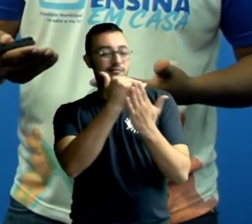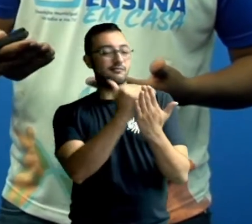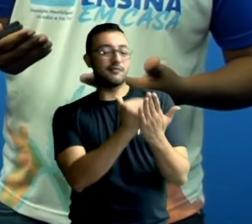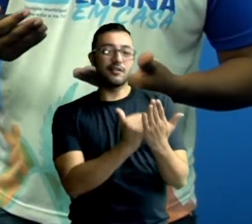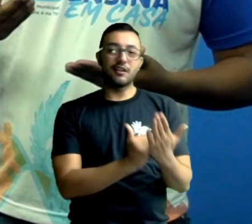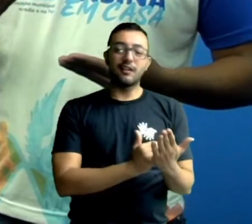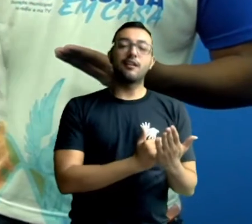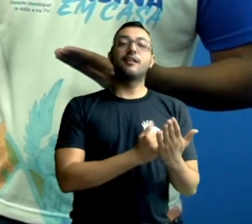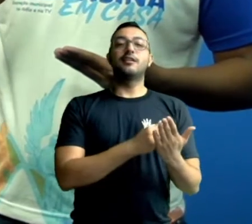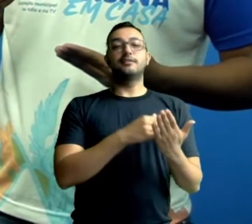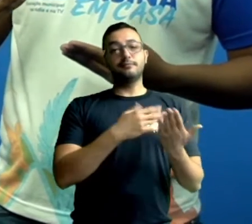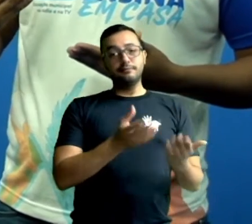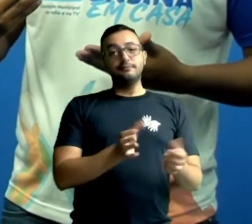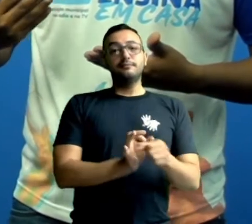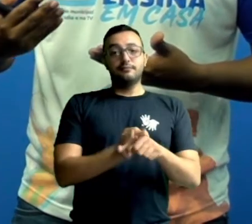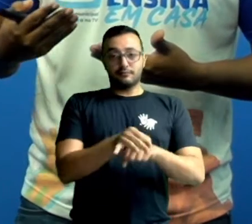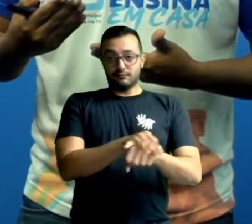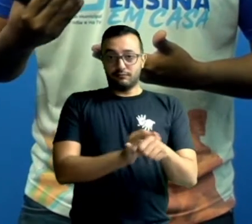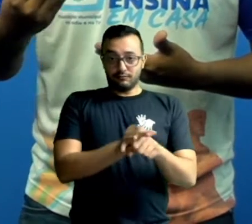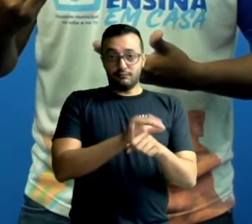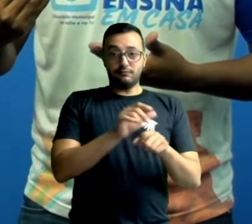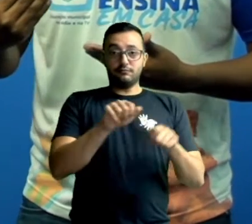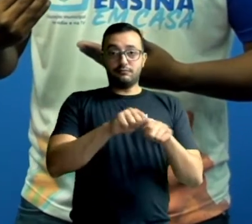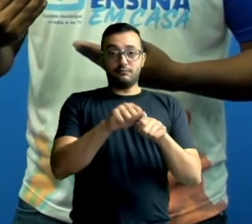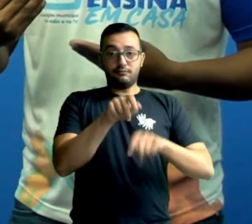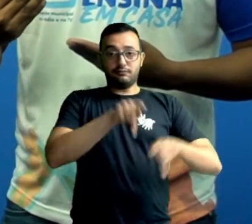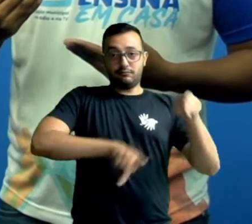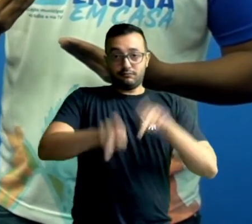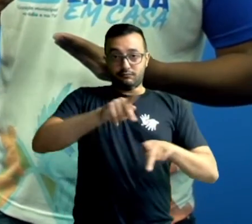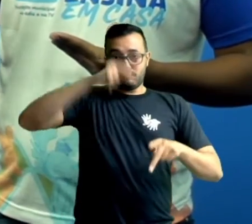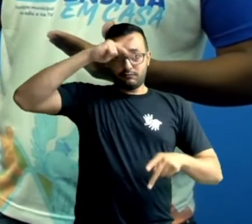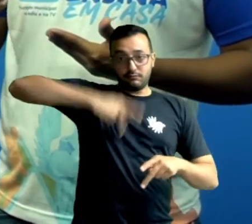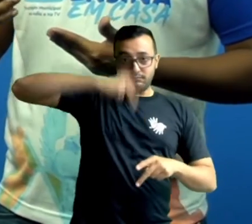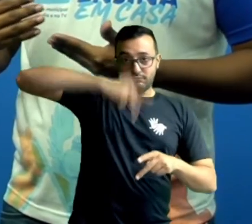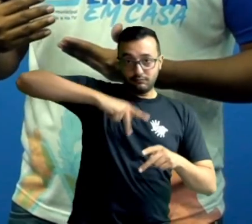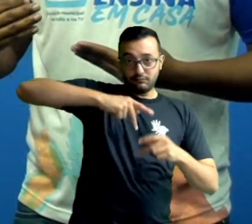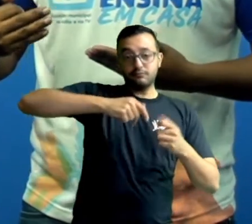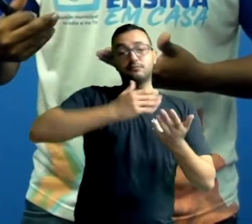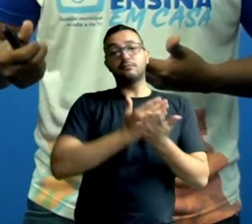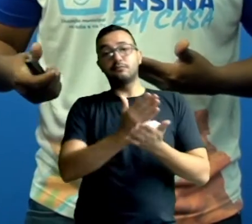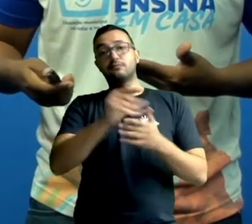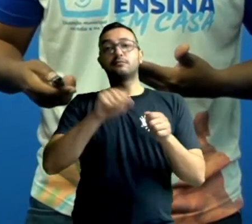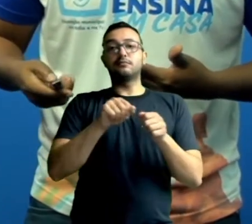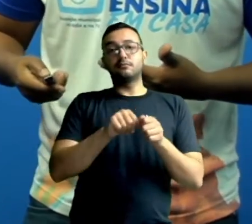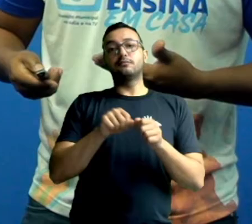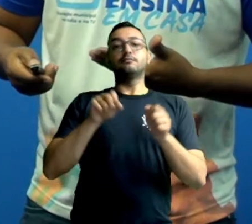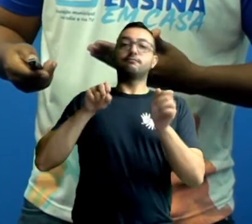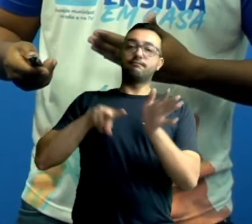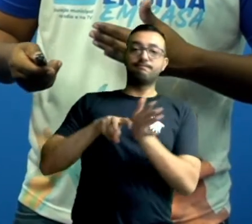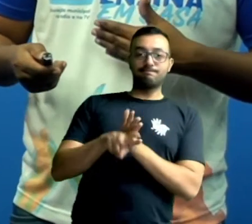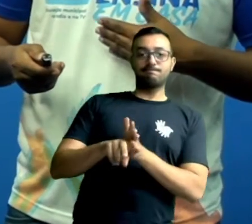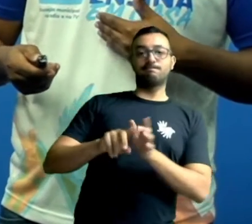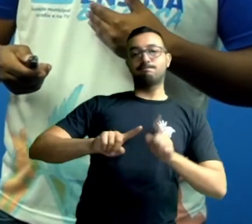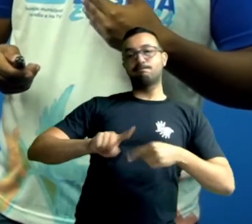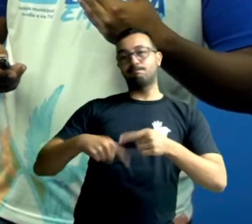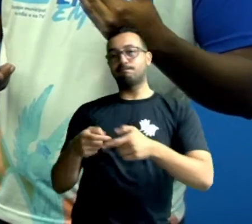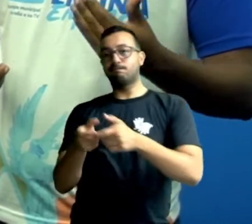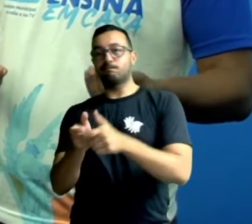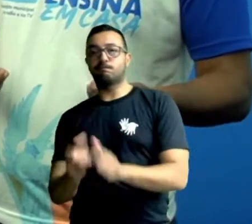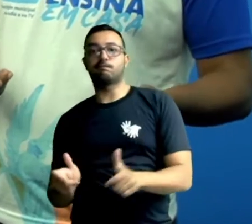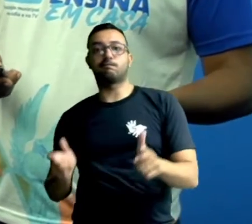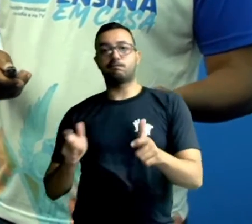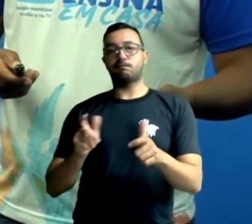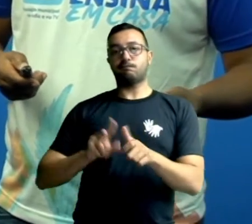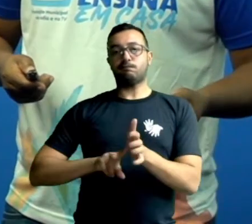para que a célula que produz proteínas para ela própria comece a produzir novos vírus. Então essa